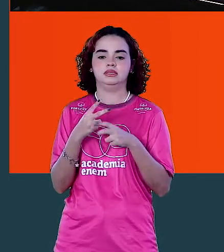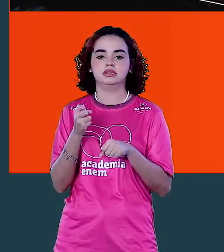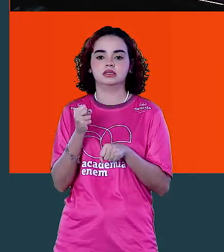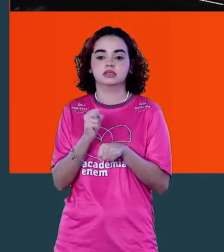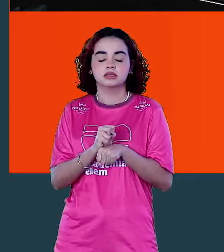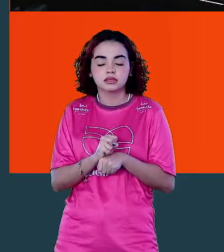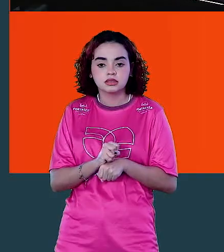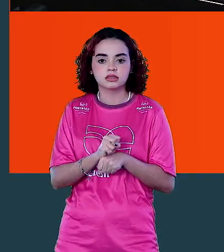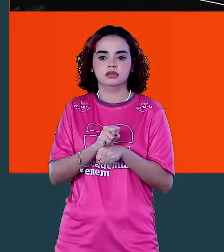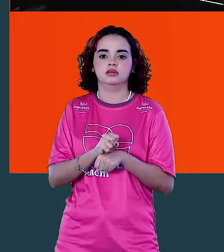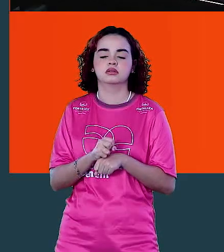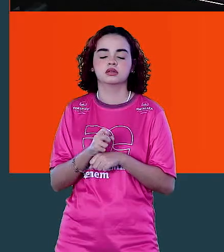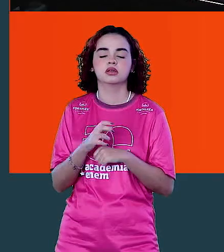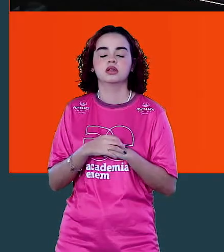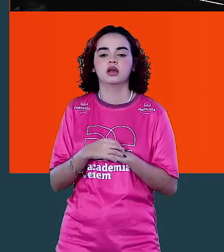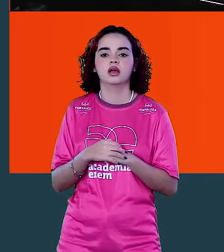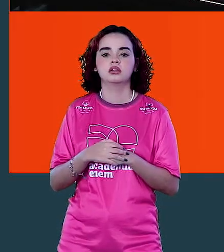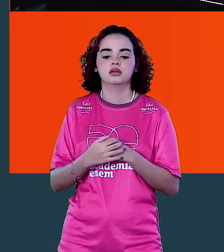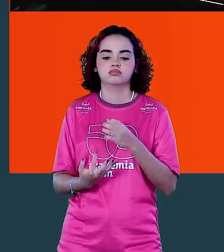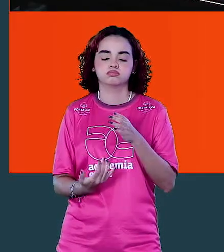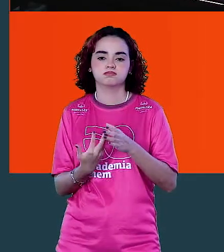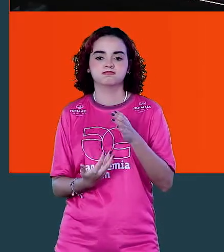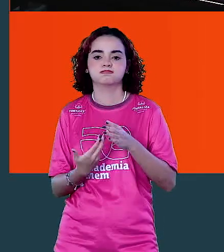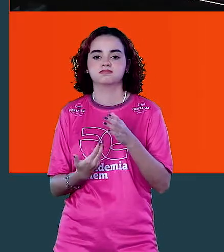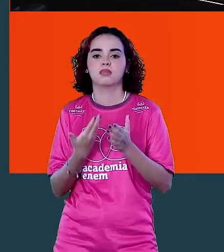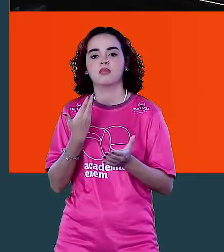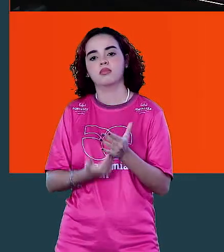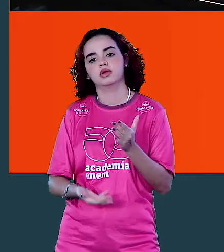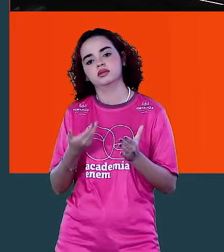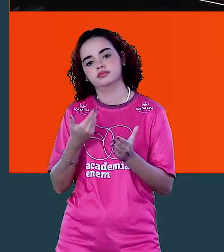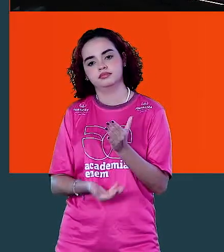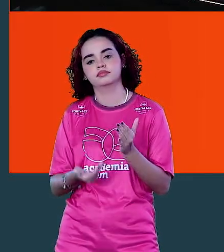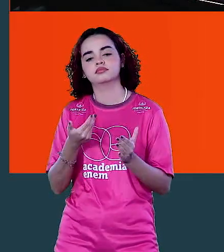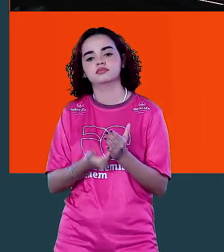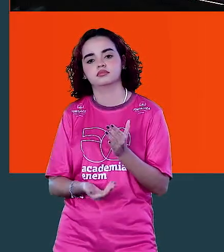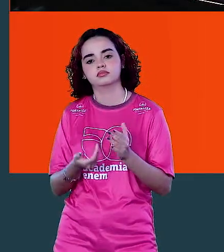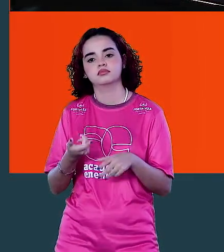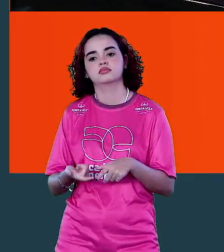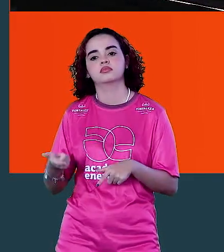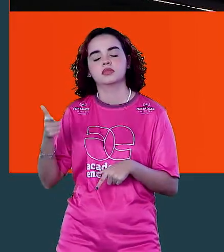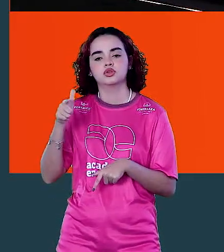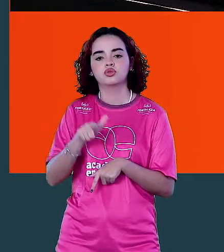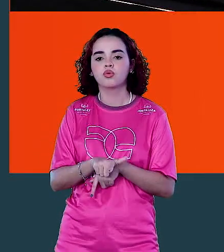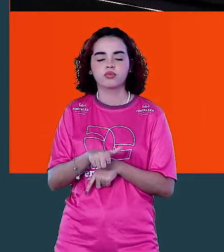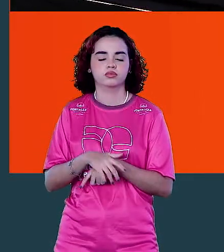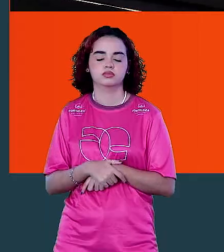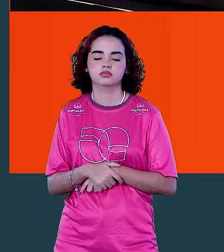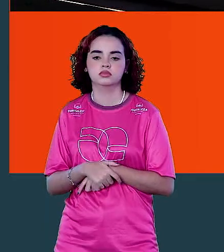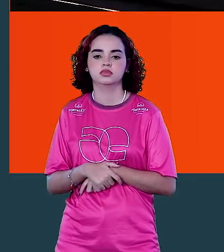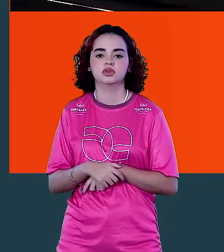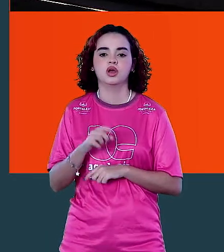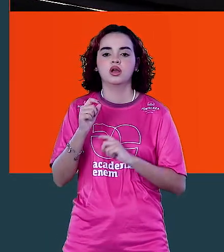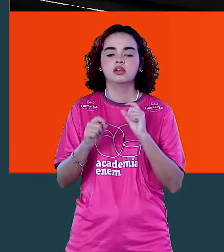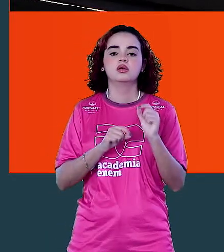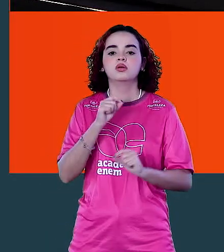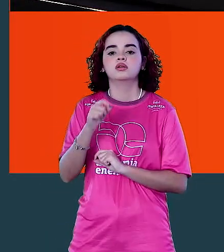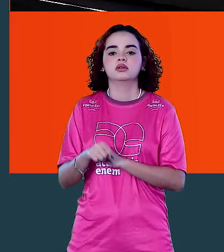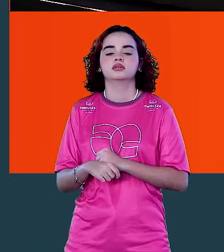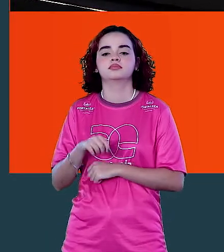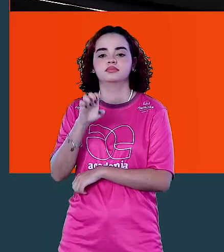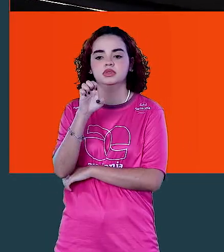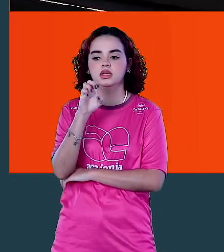mais combustível para aquecer a água de novo. Porque, galera, o que é a ebulição? Deixa eu voltar aqui um pouquinho.